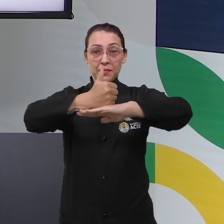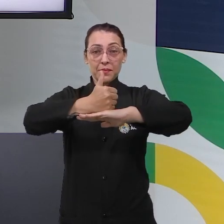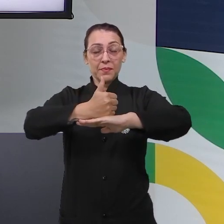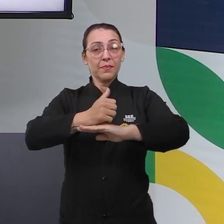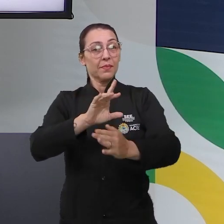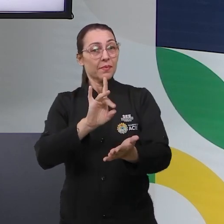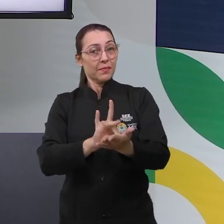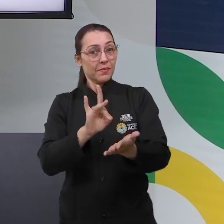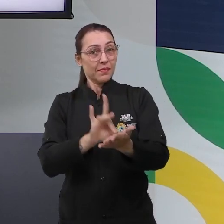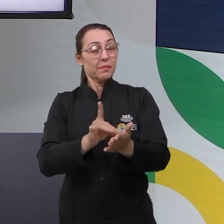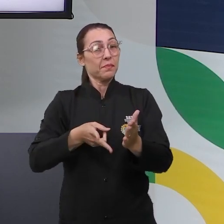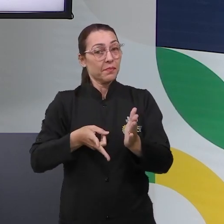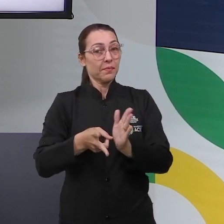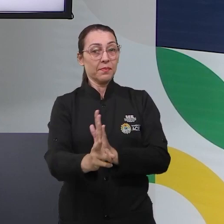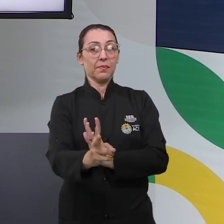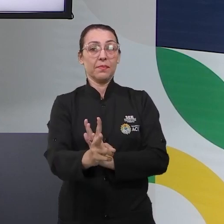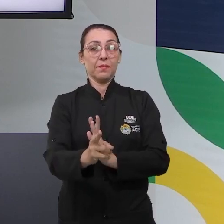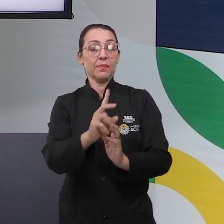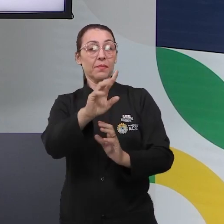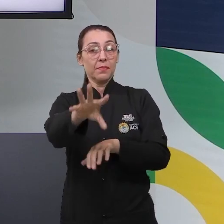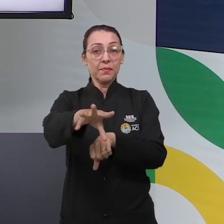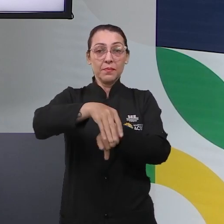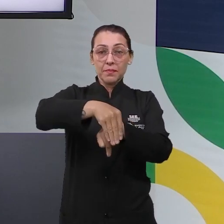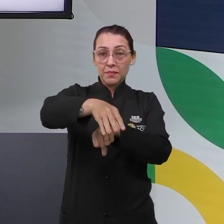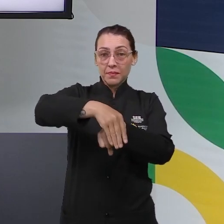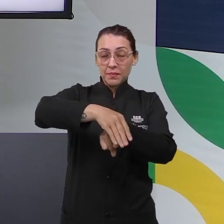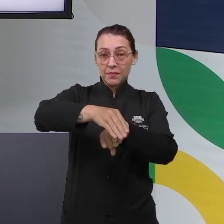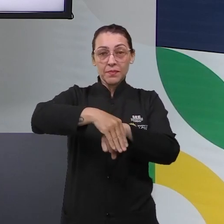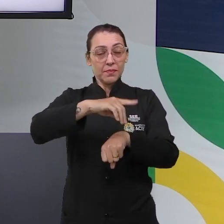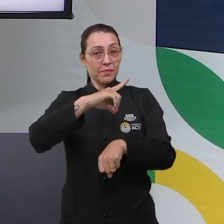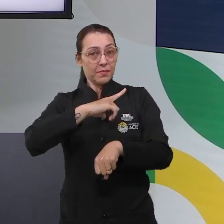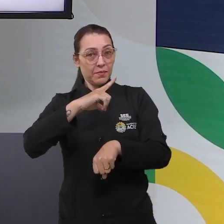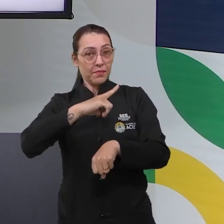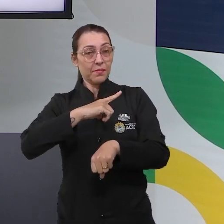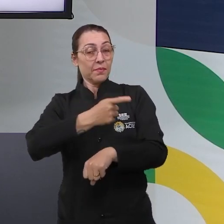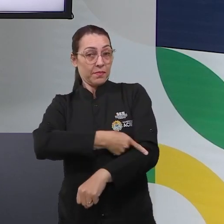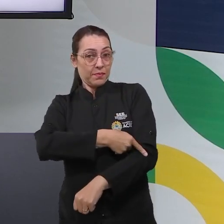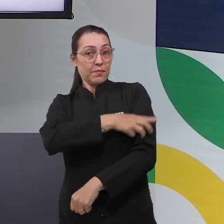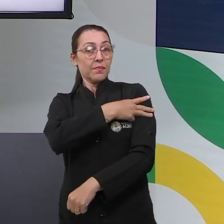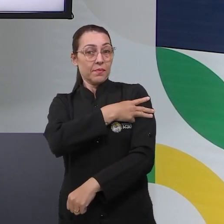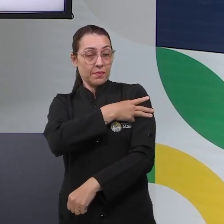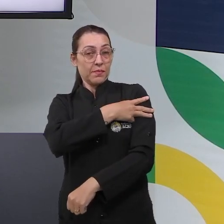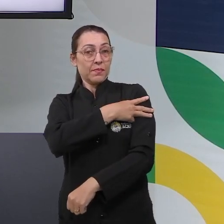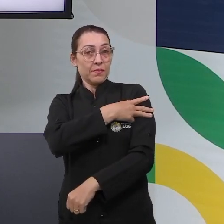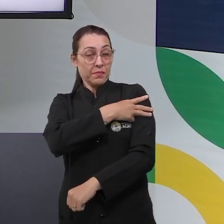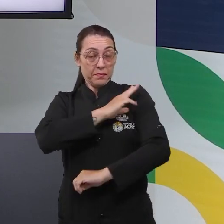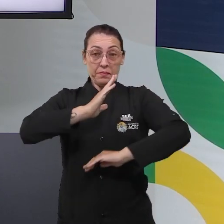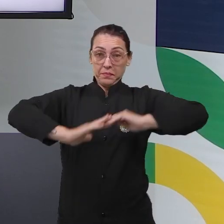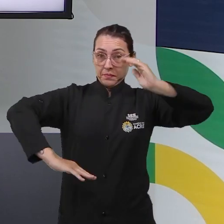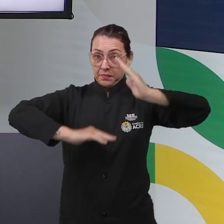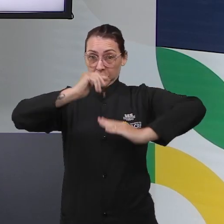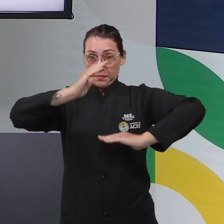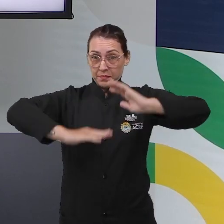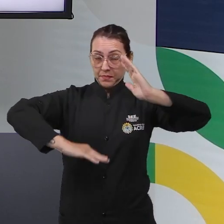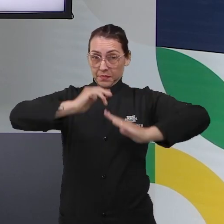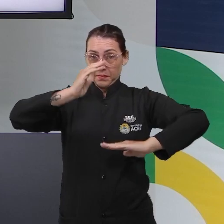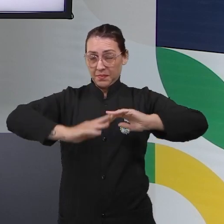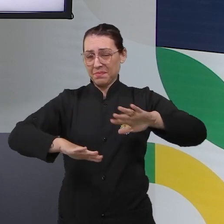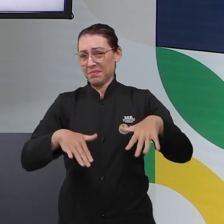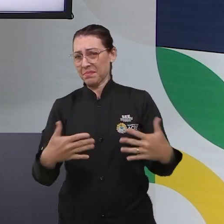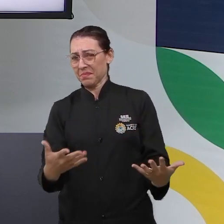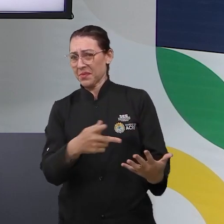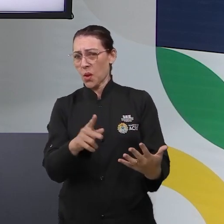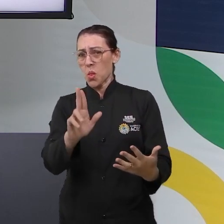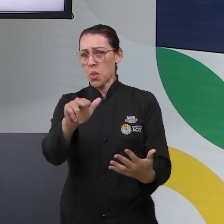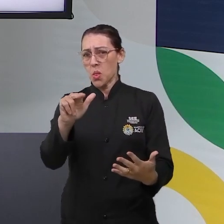na verdade, ela é uma continuidade no objeto de conhecimento que tem no ensino fundamental, que são as profissões. Ah, professor,